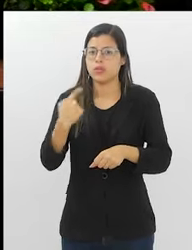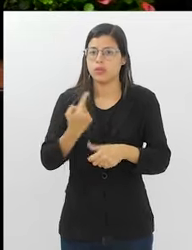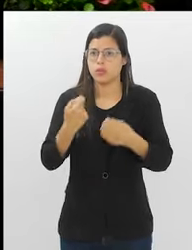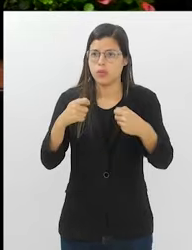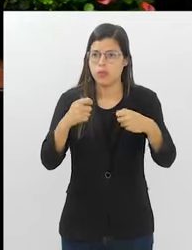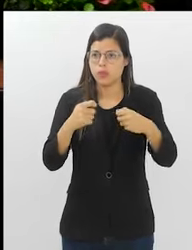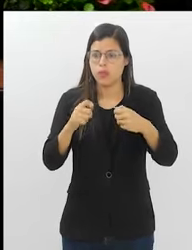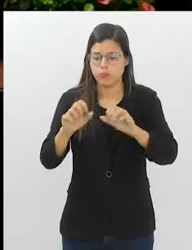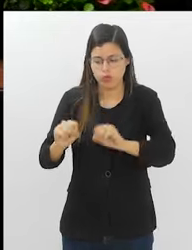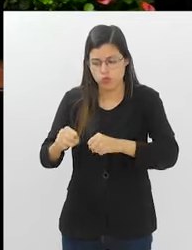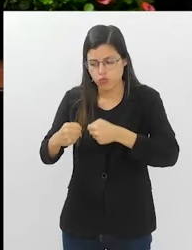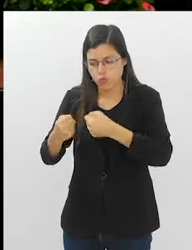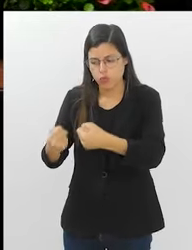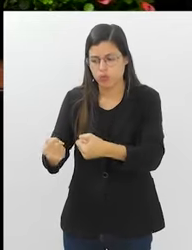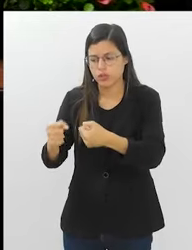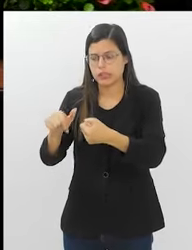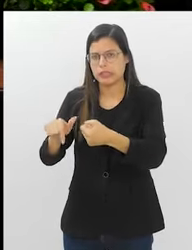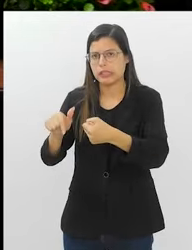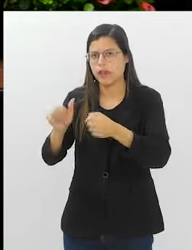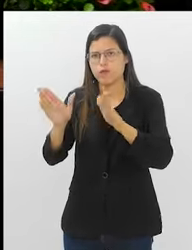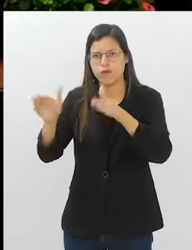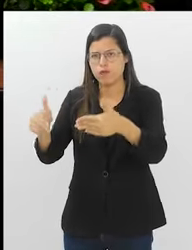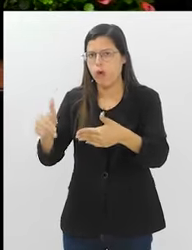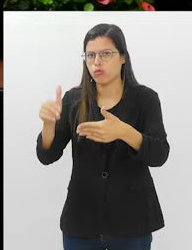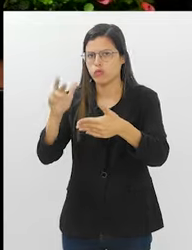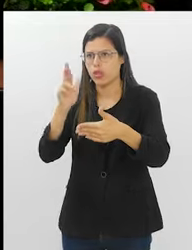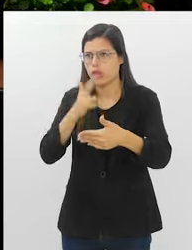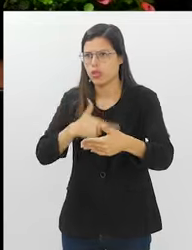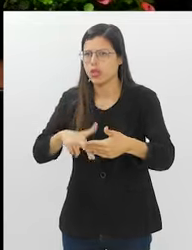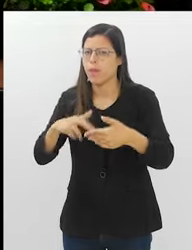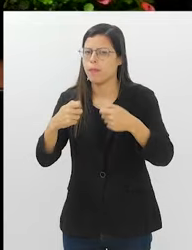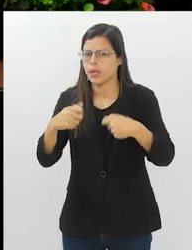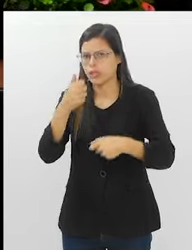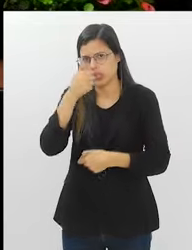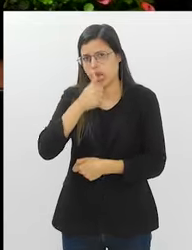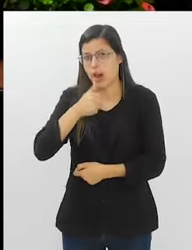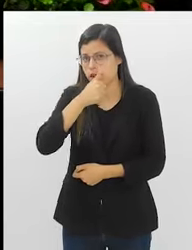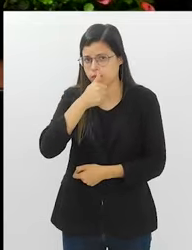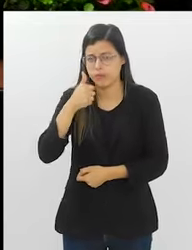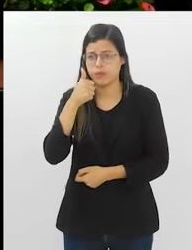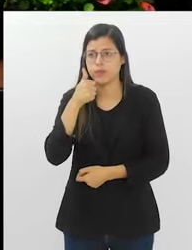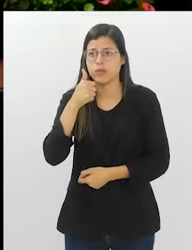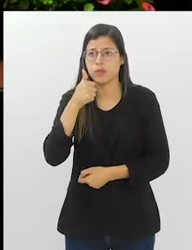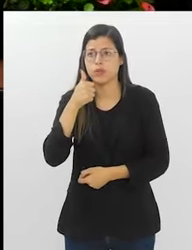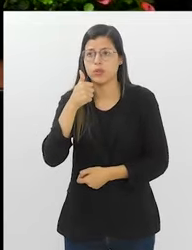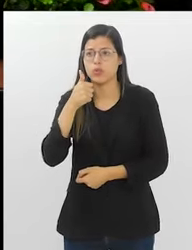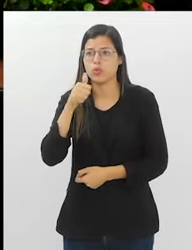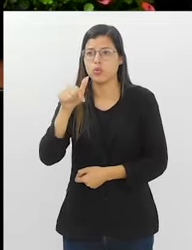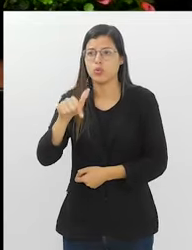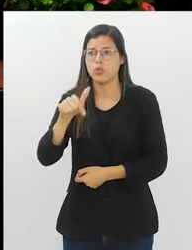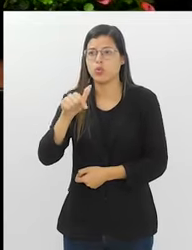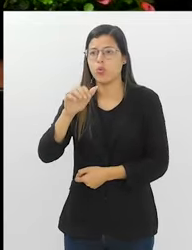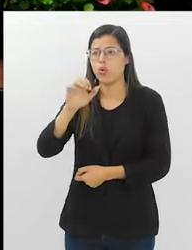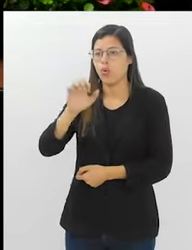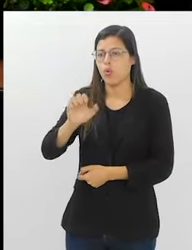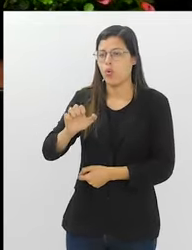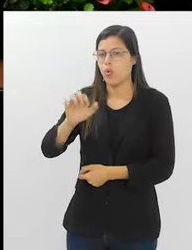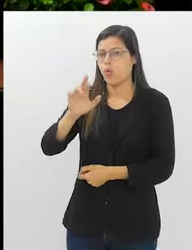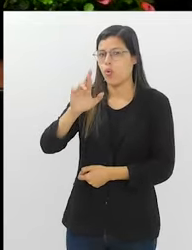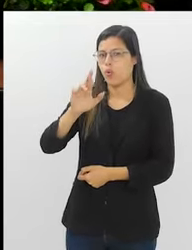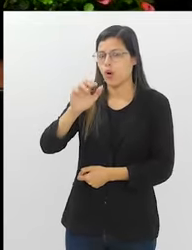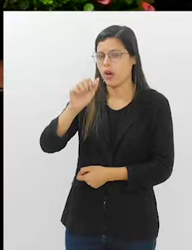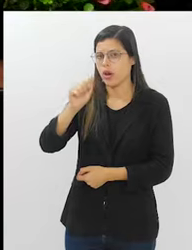precisa se dedicar mais à religião, a gente precisa fazer sacrifício. O Espírito Erasto, em O Evangelho